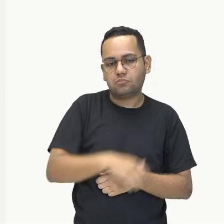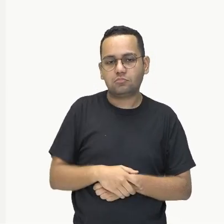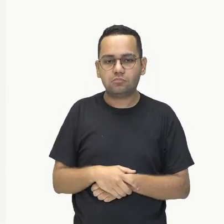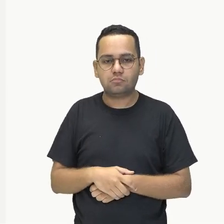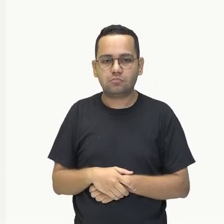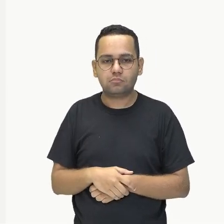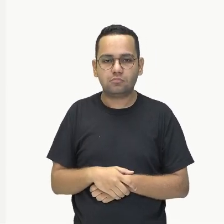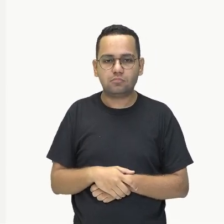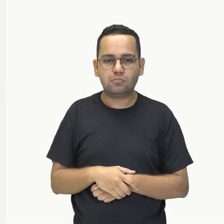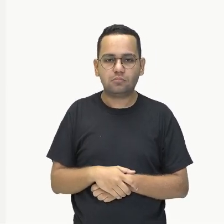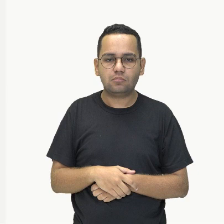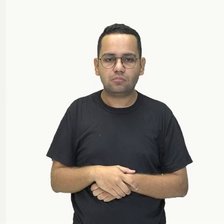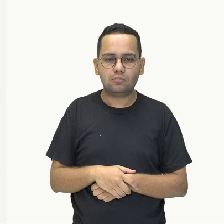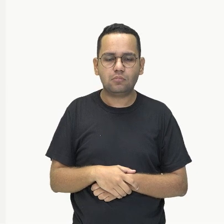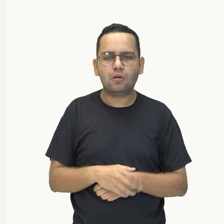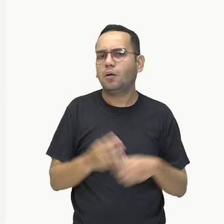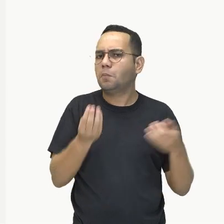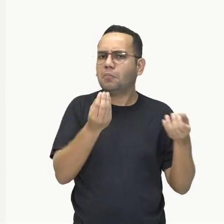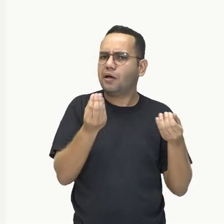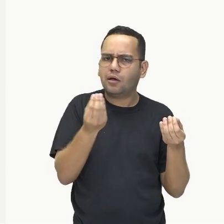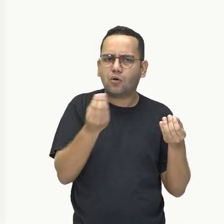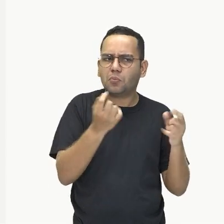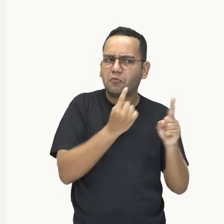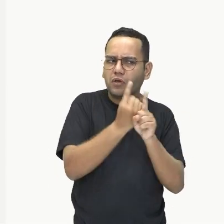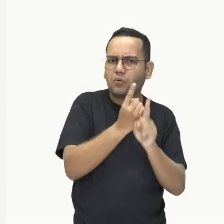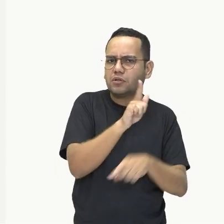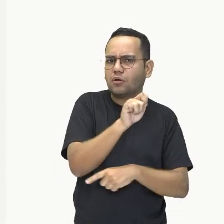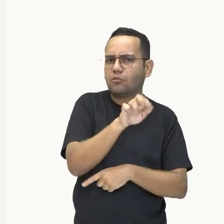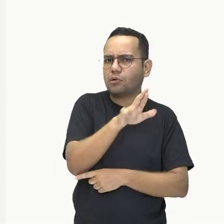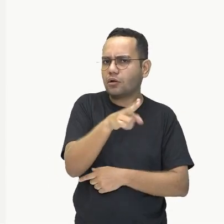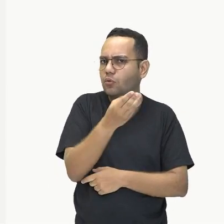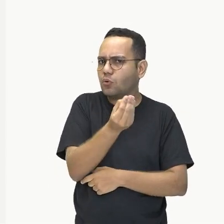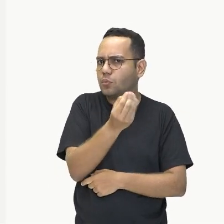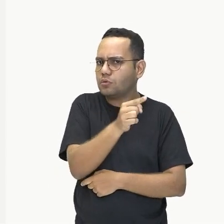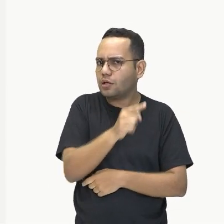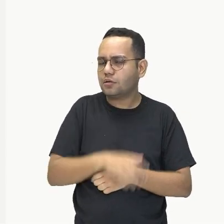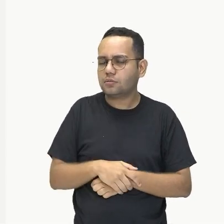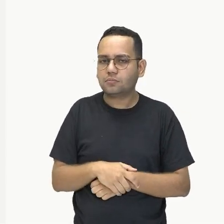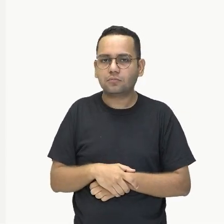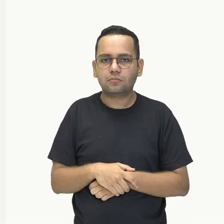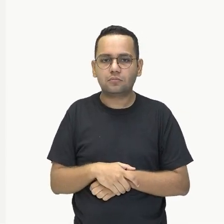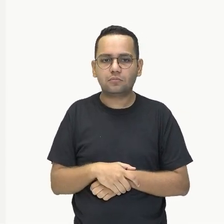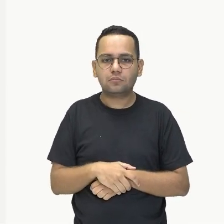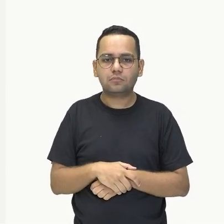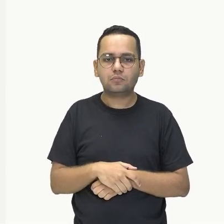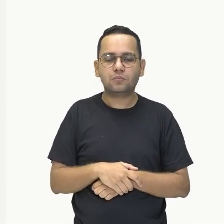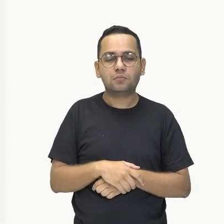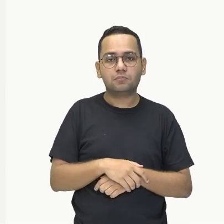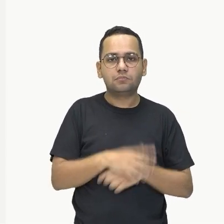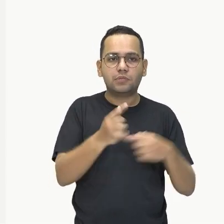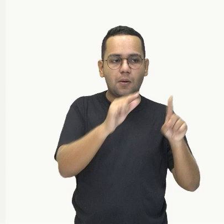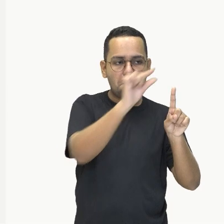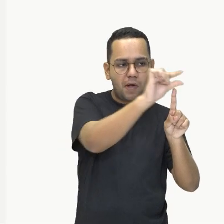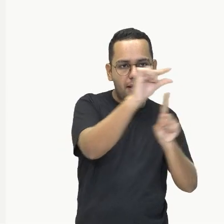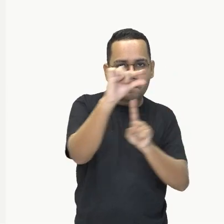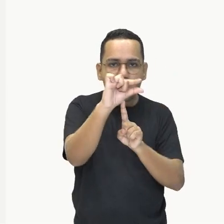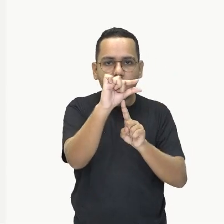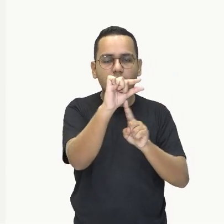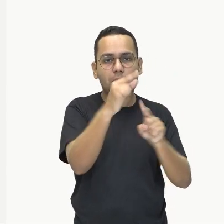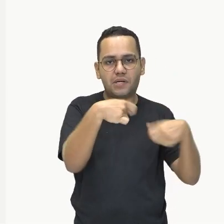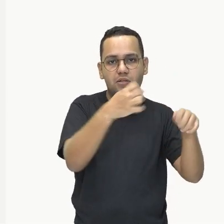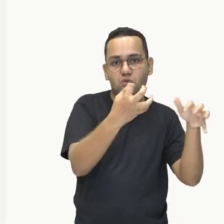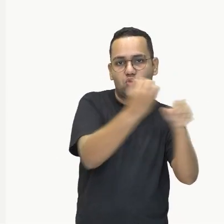fazer para descobrir o grau, né, desse meu monômio? Eu vou somar os meus expoentes da minha parte